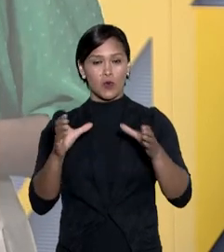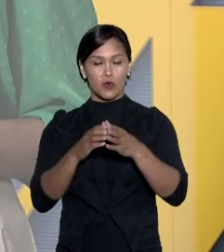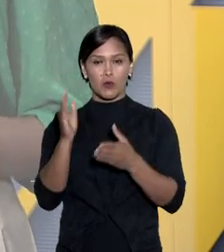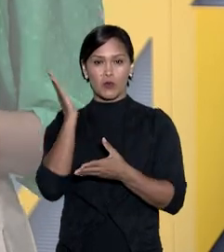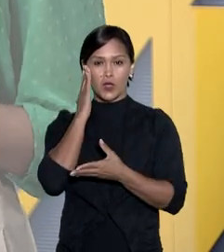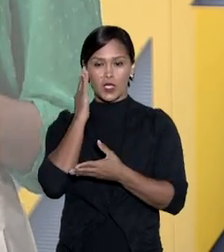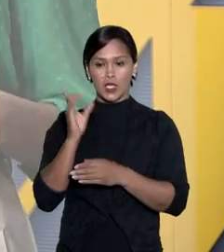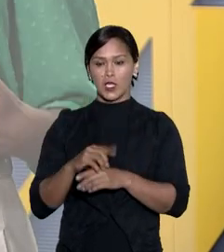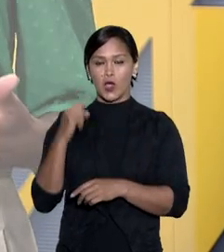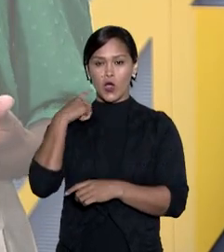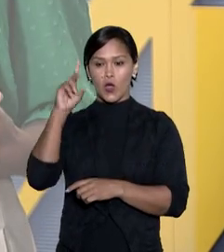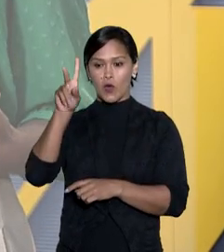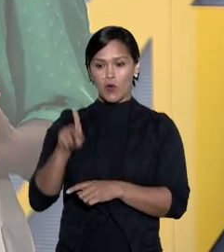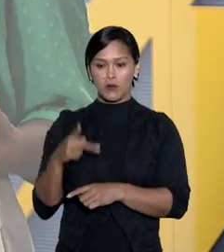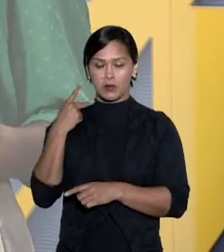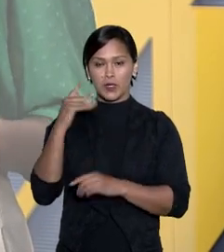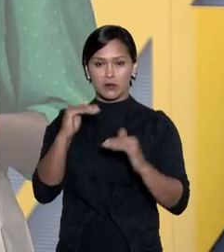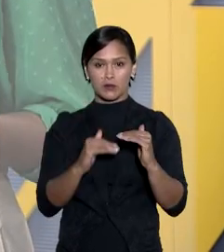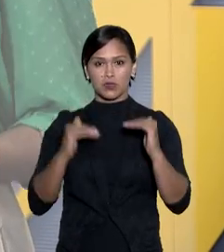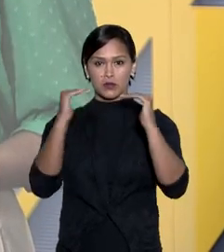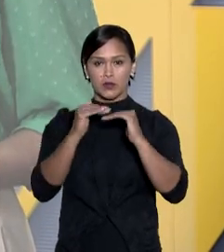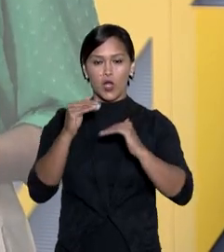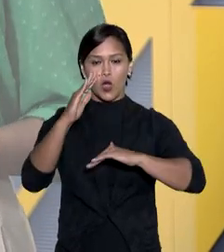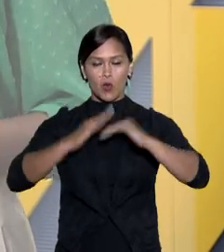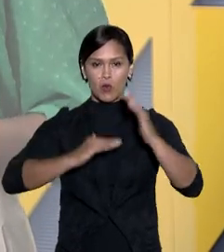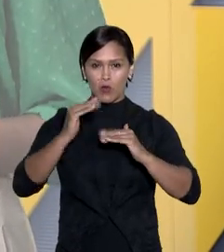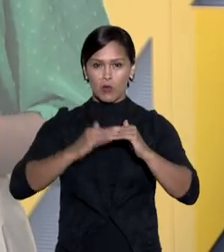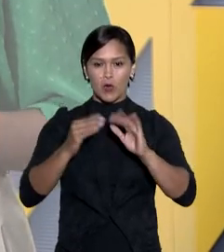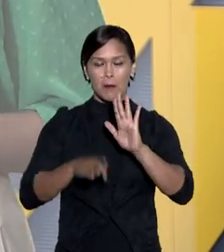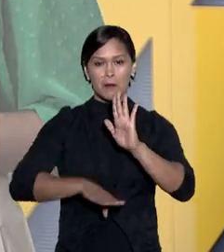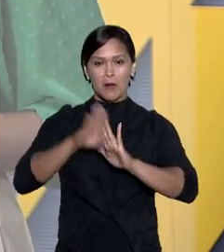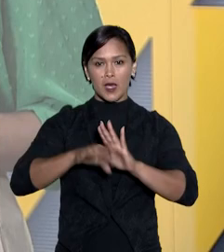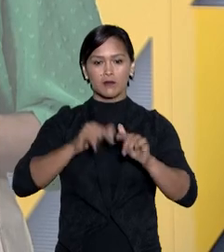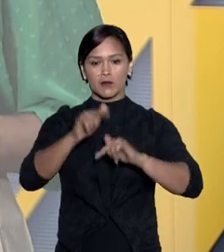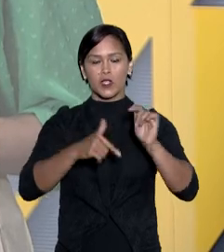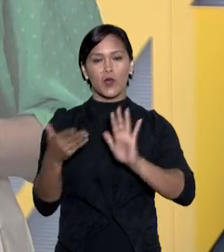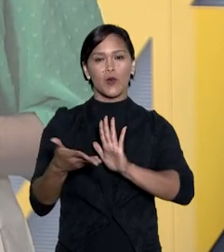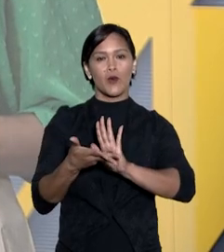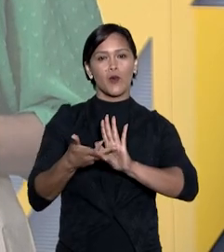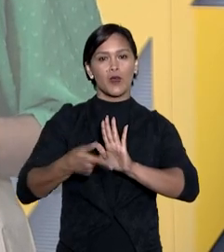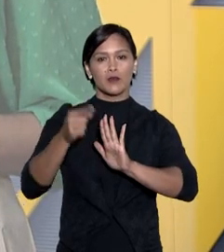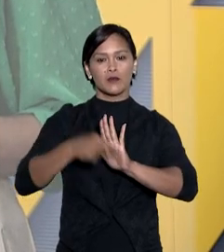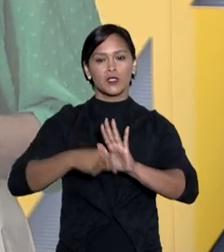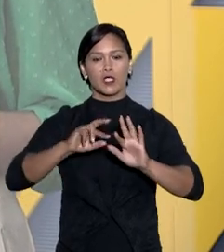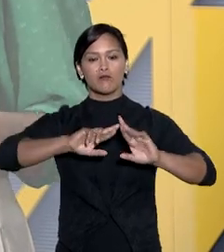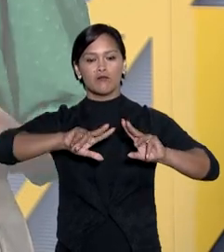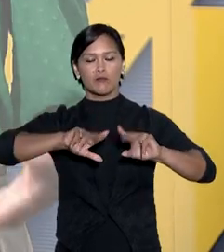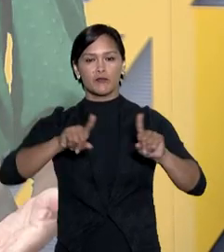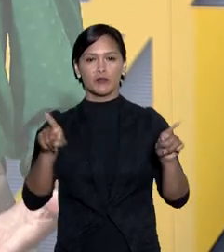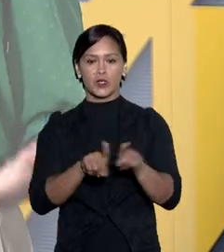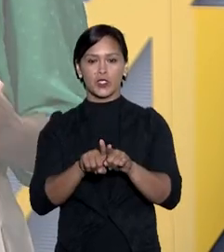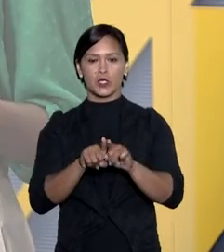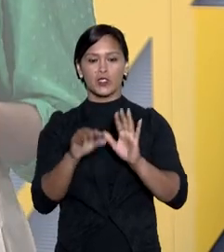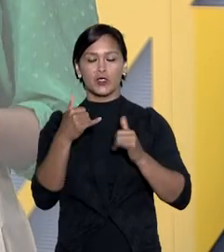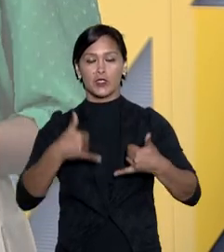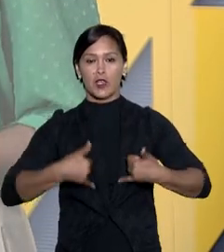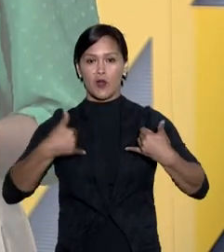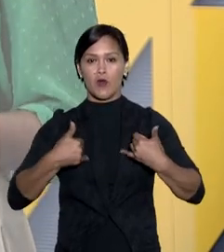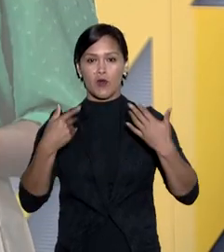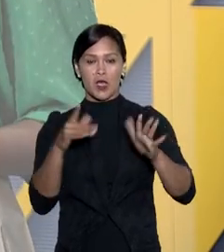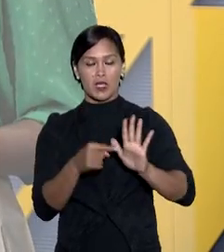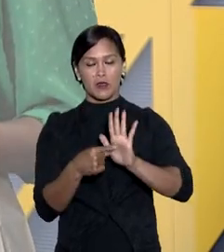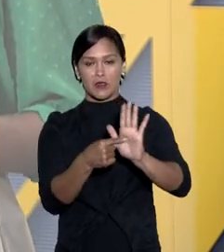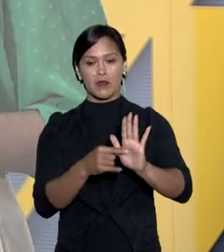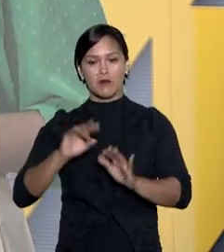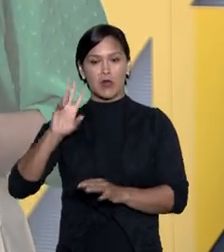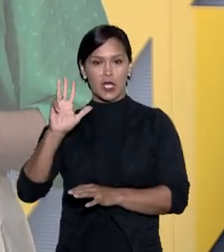colegiado, Dallagnol extrapolou os limites de suas funções a utilizar qualificações desabonadoras da honra e da imagem